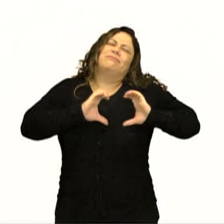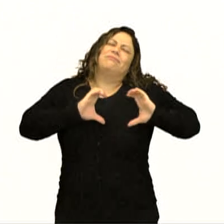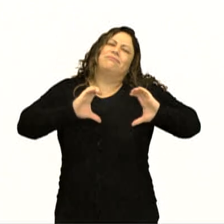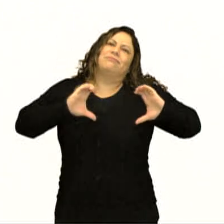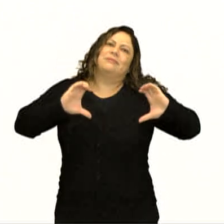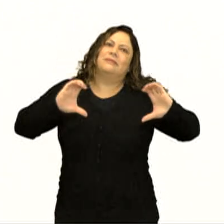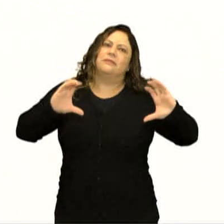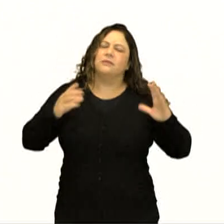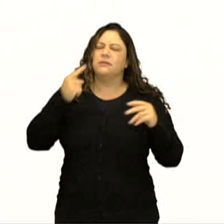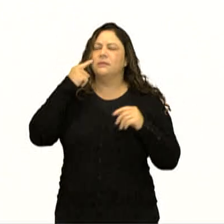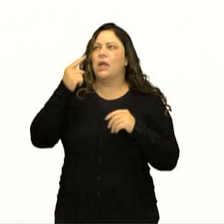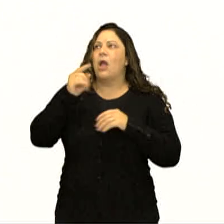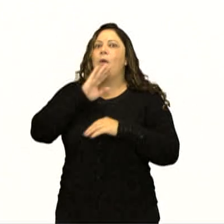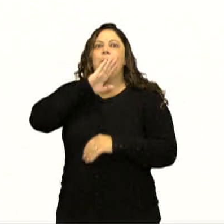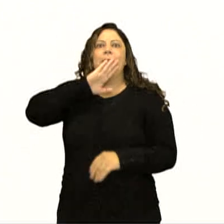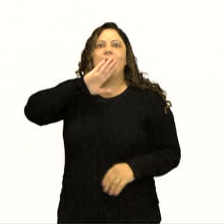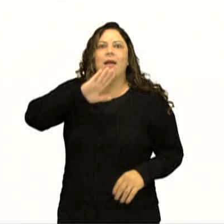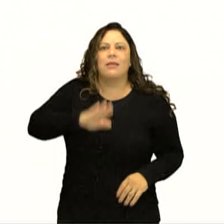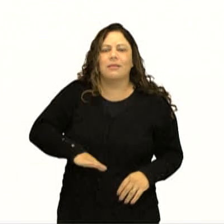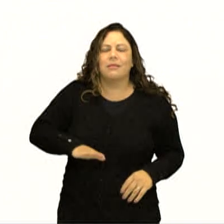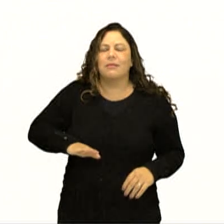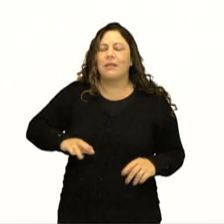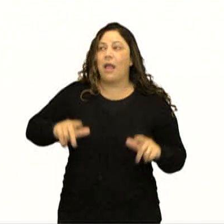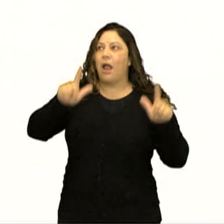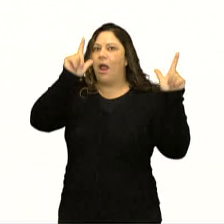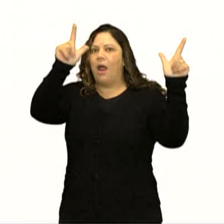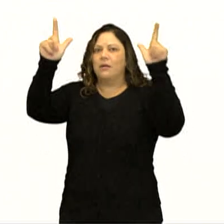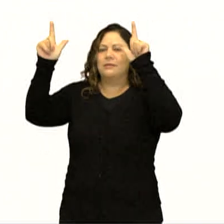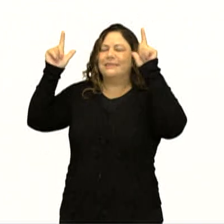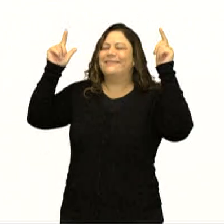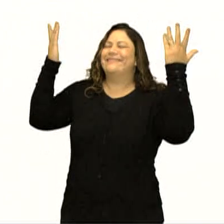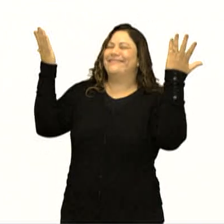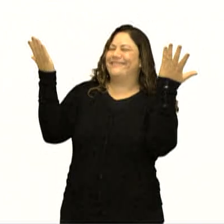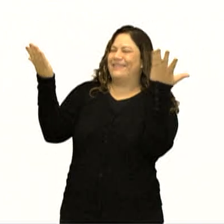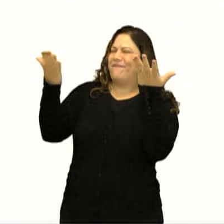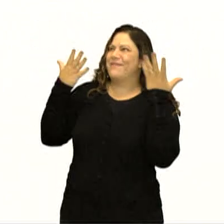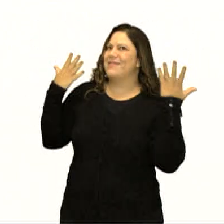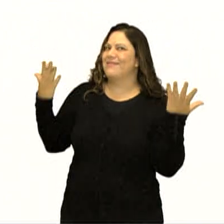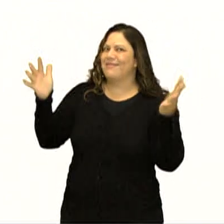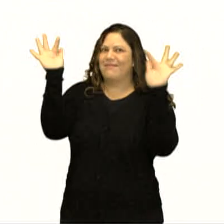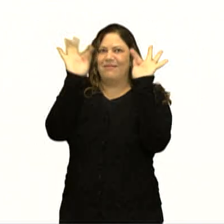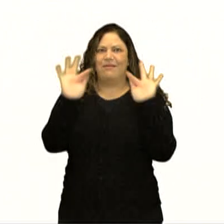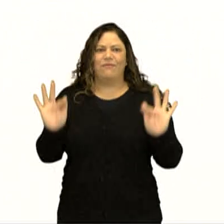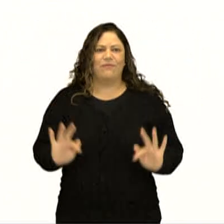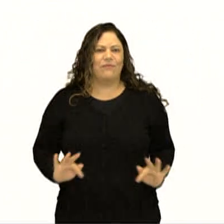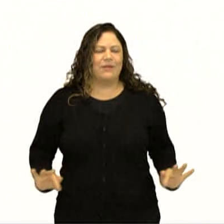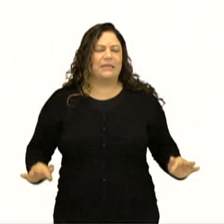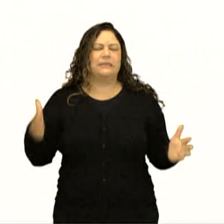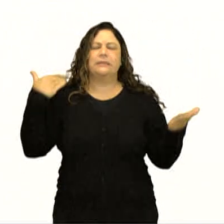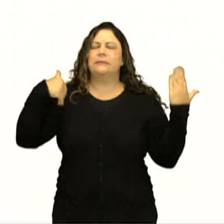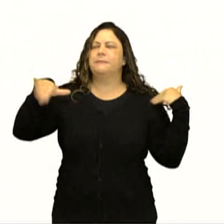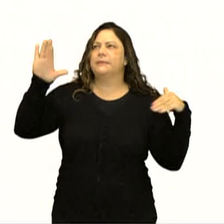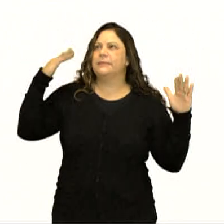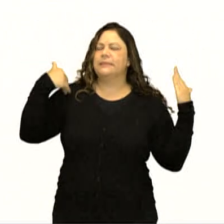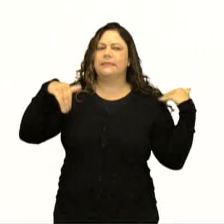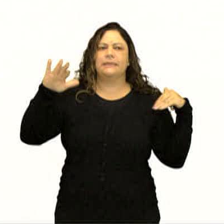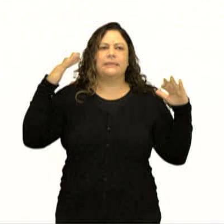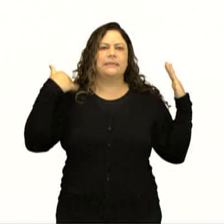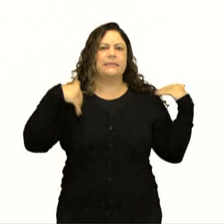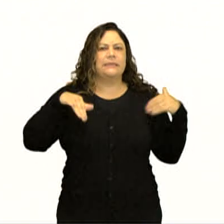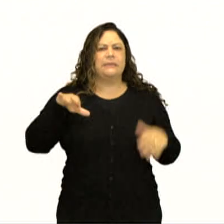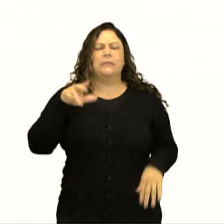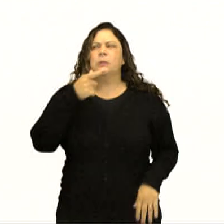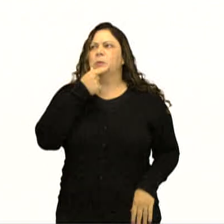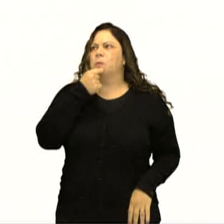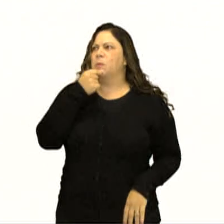uma tarde, ó que ventura, ó que felicidade, uma tarde passeando no catete, o